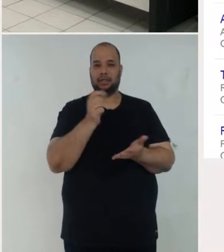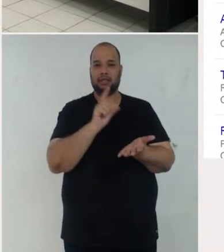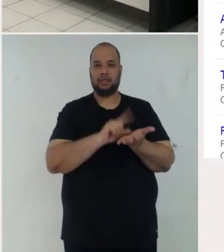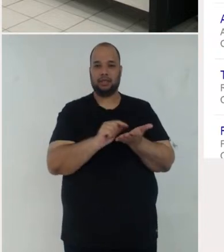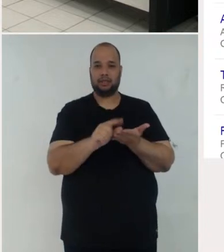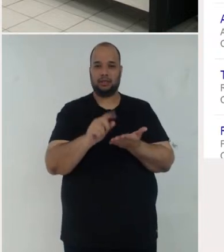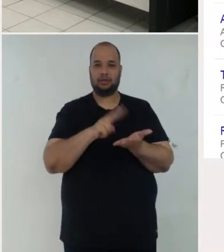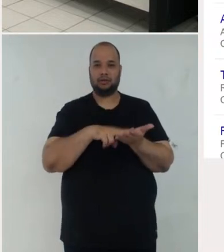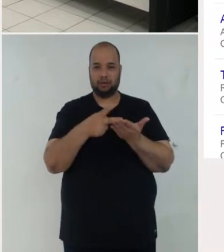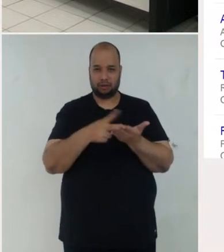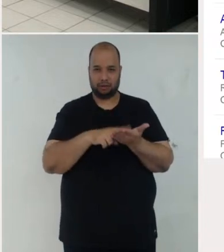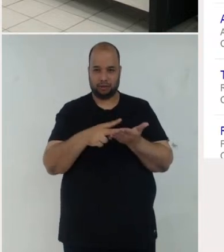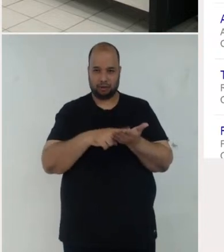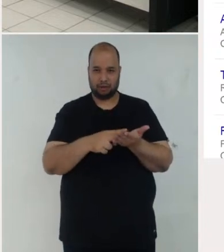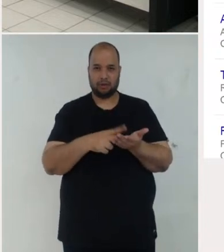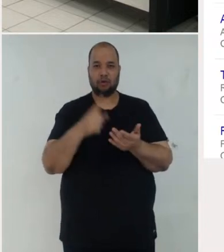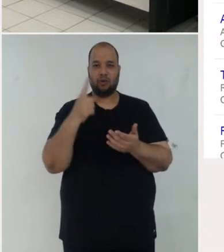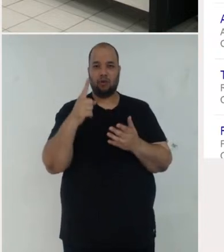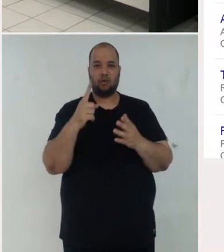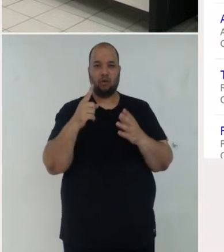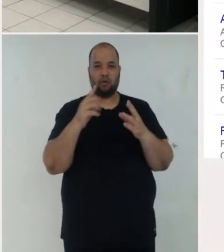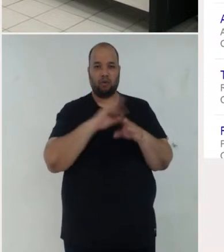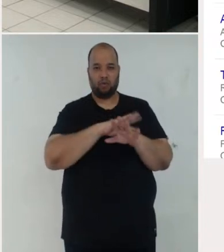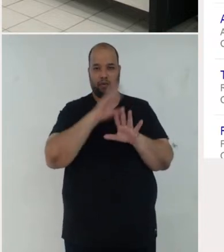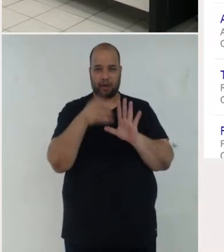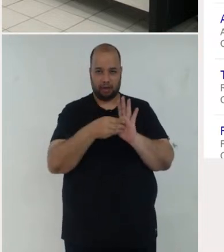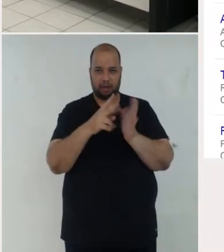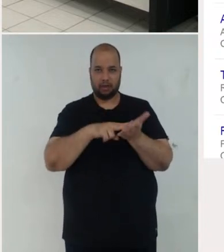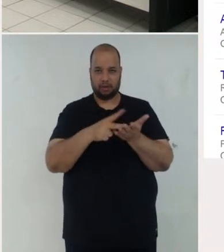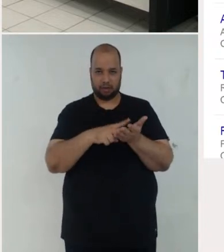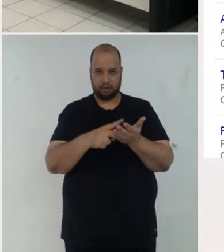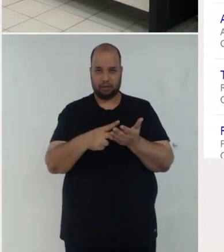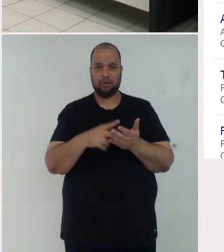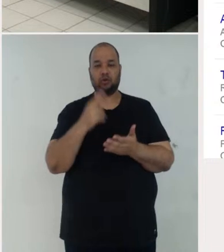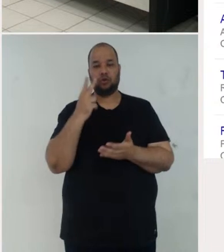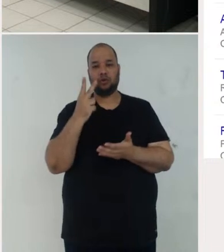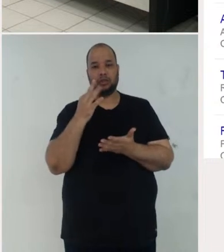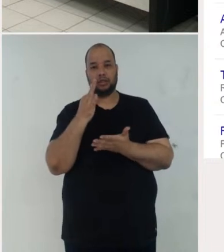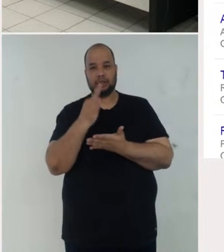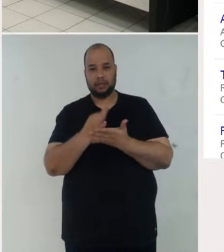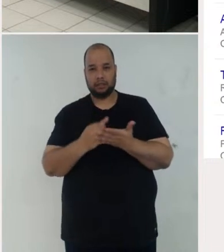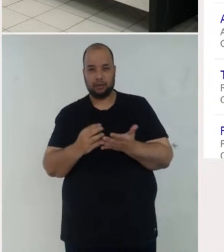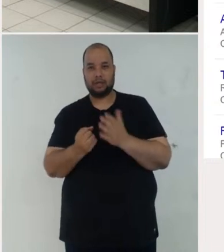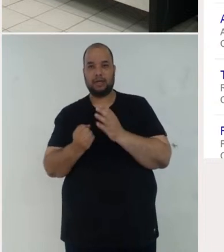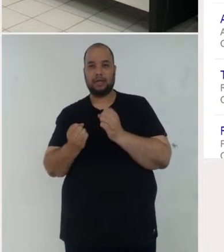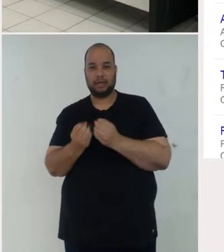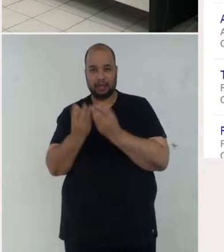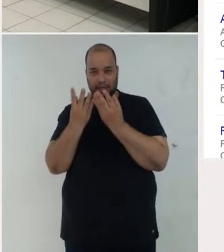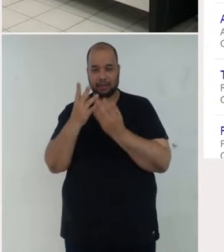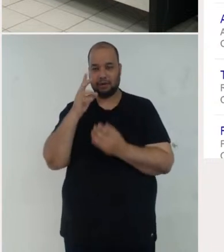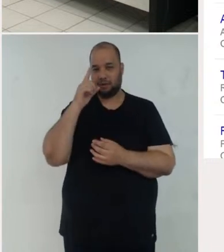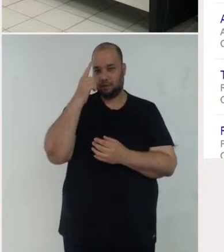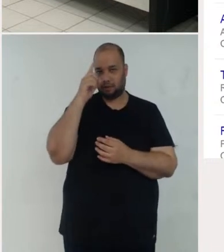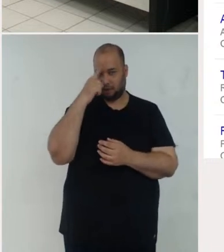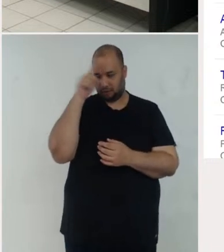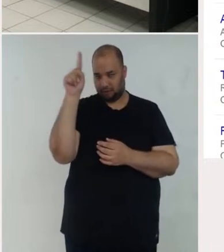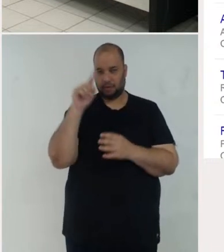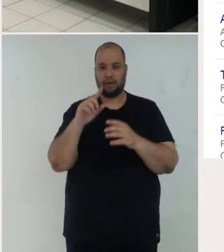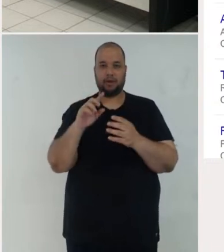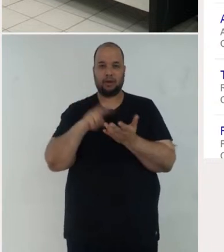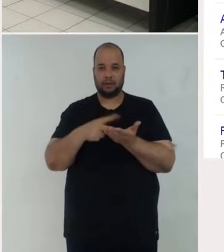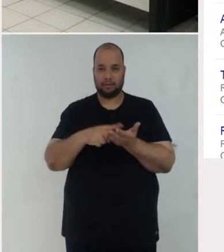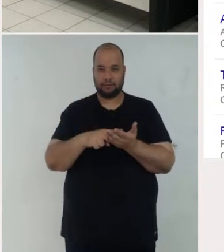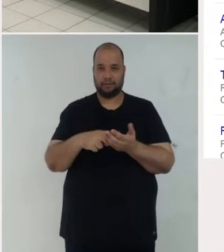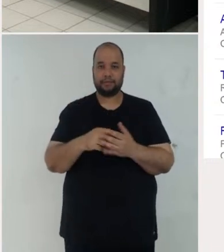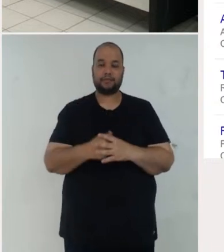resenha de tradução, 2 textos sobre criação e tradução. para 2024, temos 4